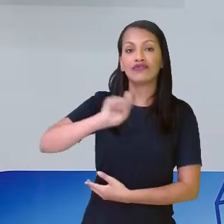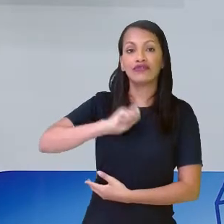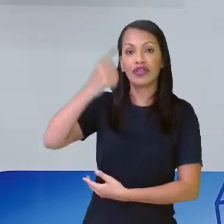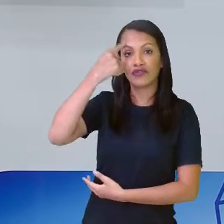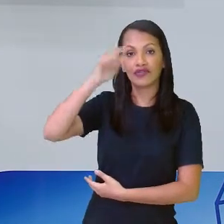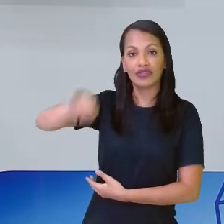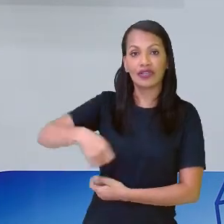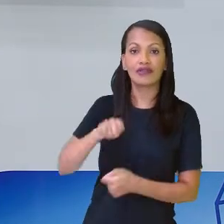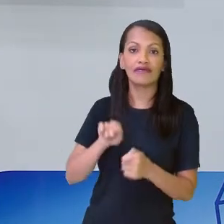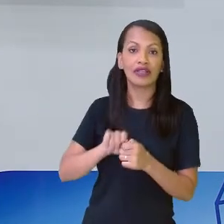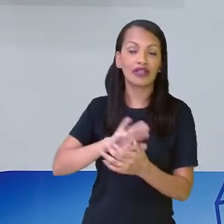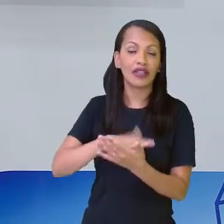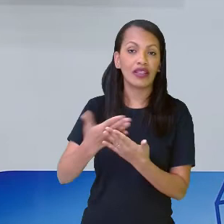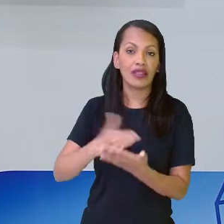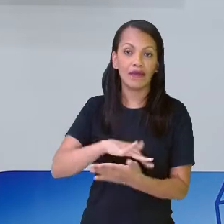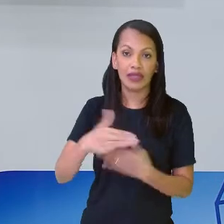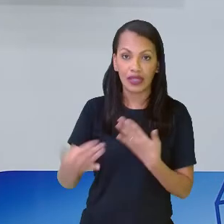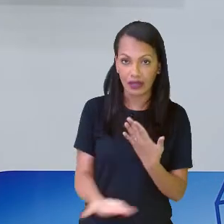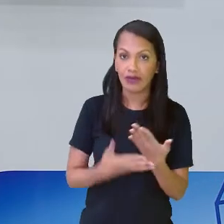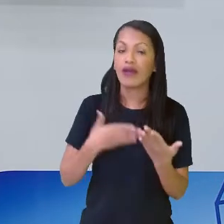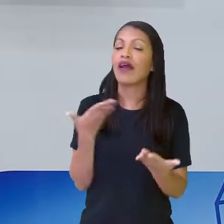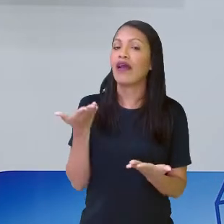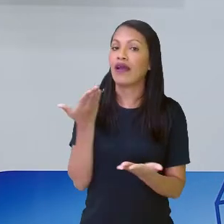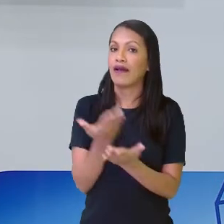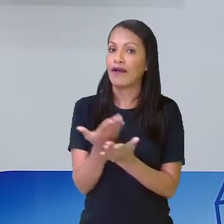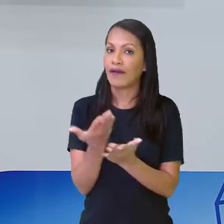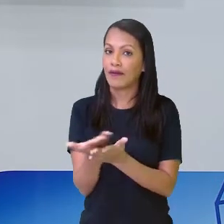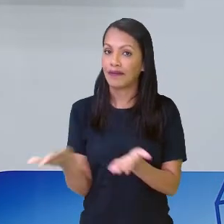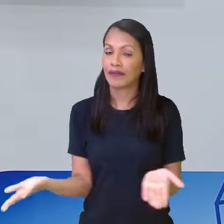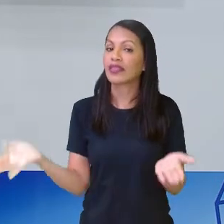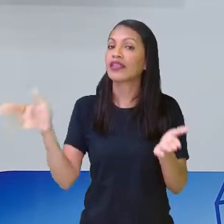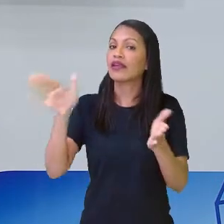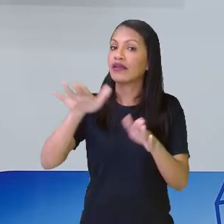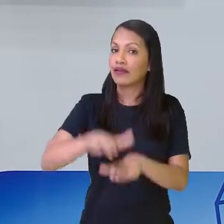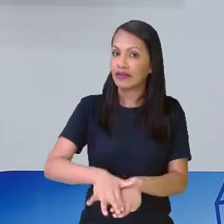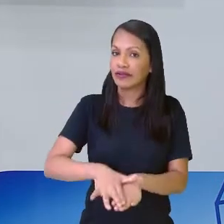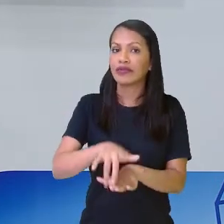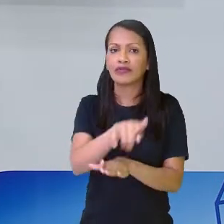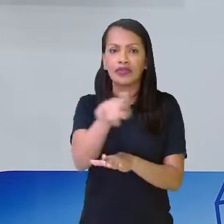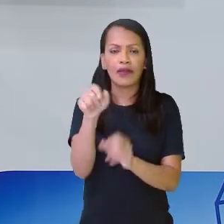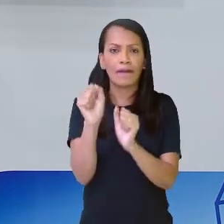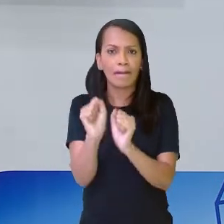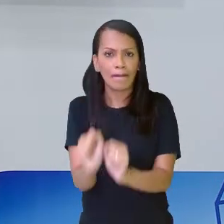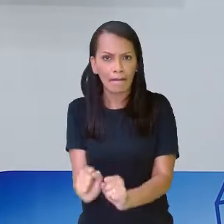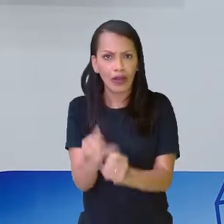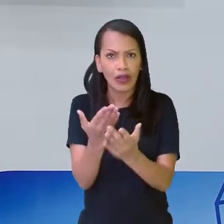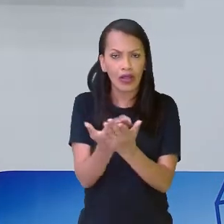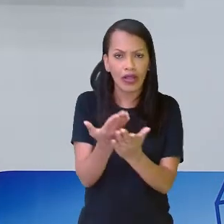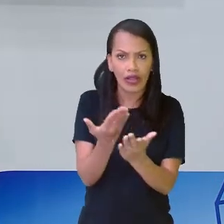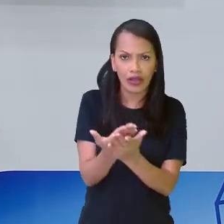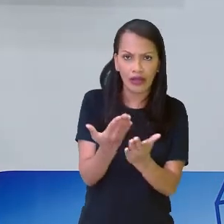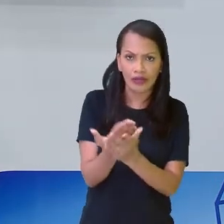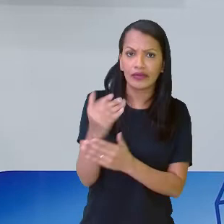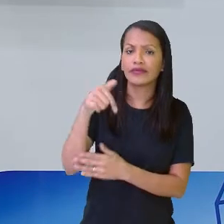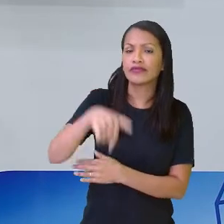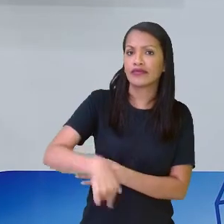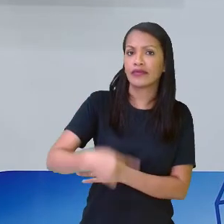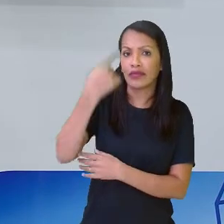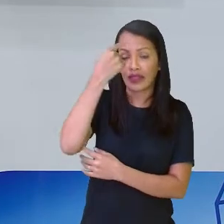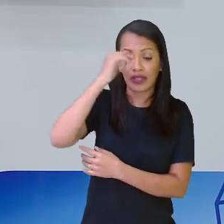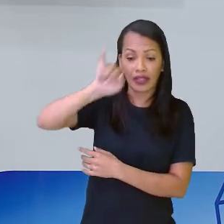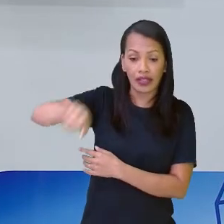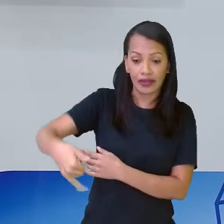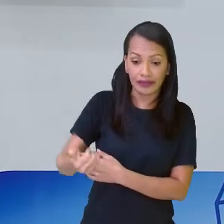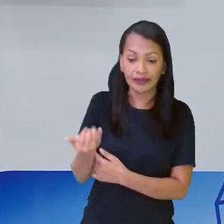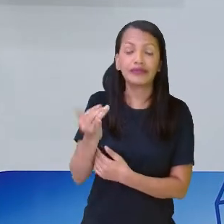aula, deixando ela mais acessível. Então, você pode assistir a nossas aulas aqui com a Jéssica, que está